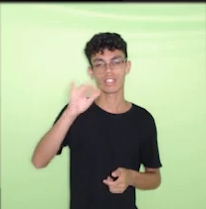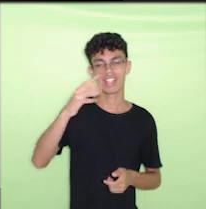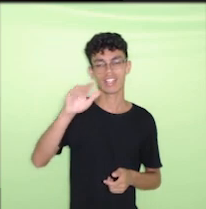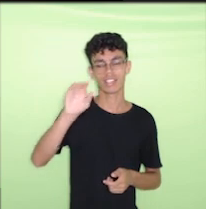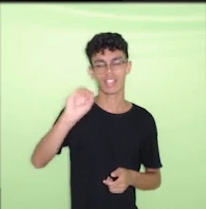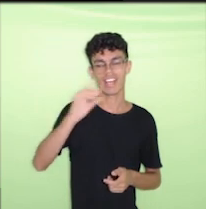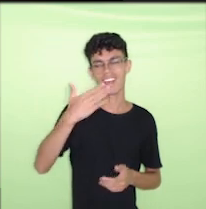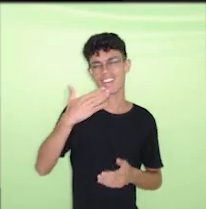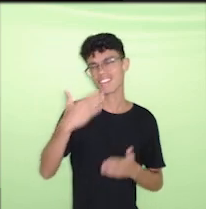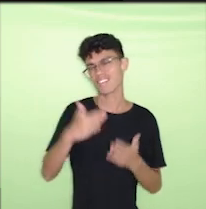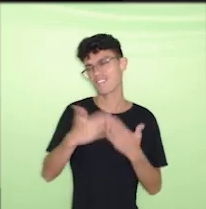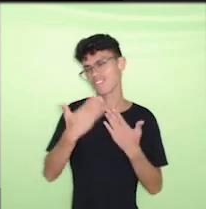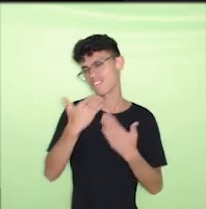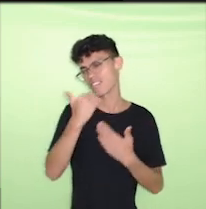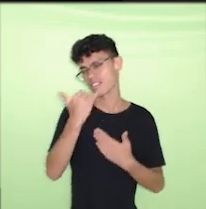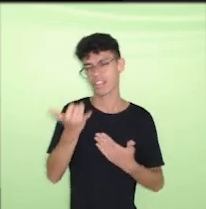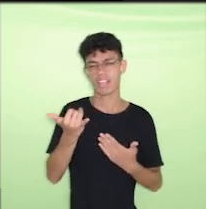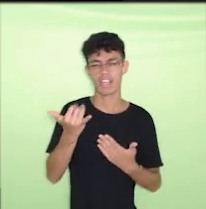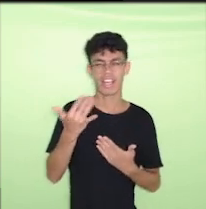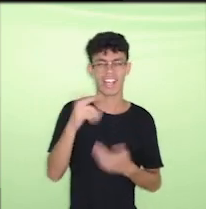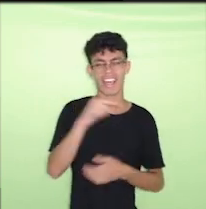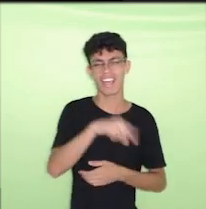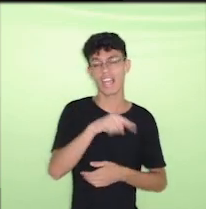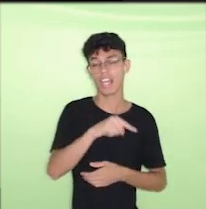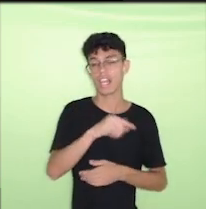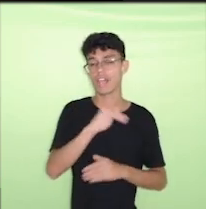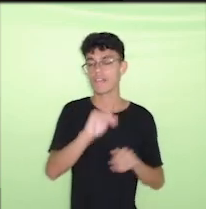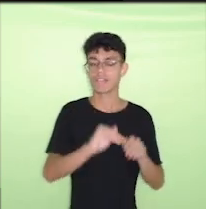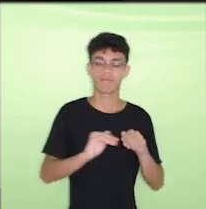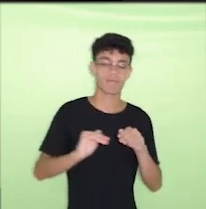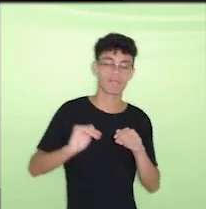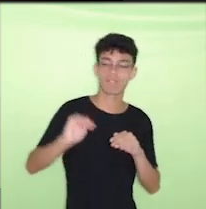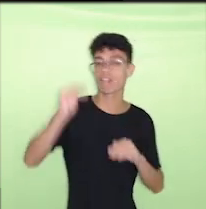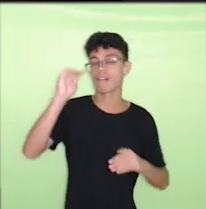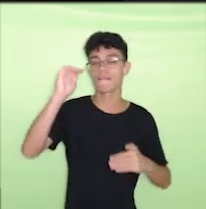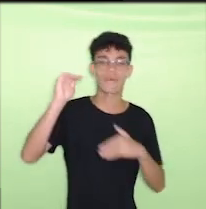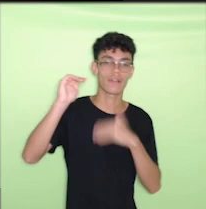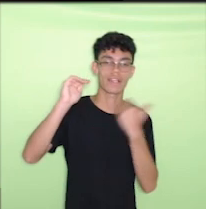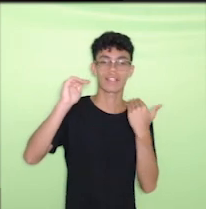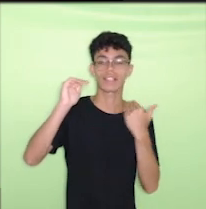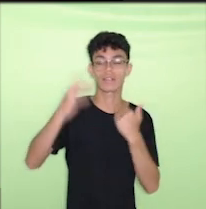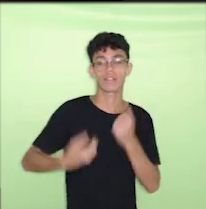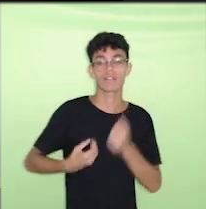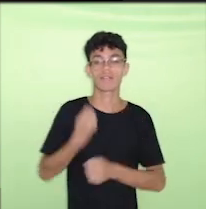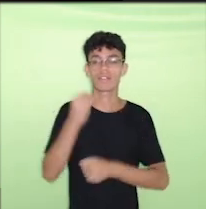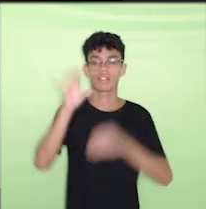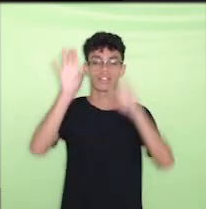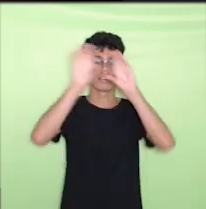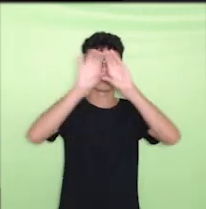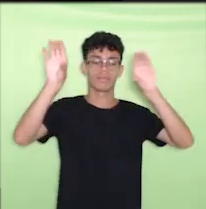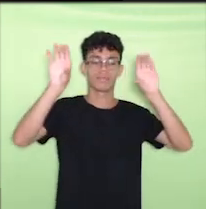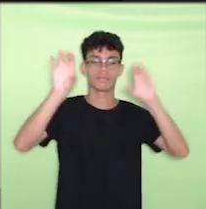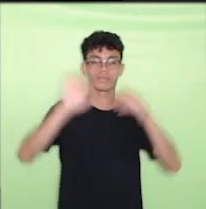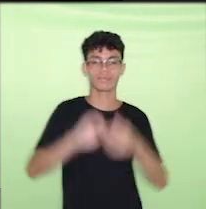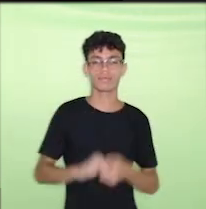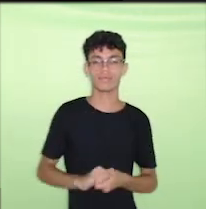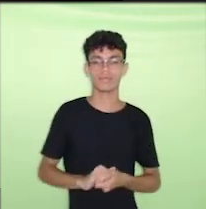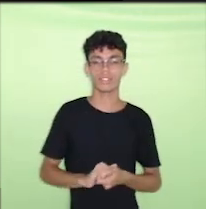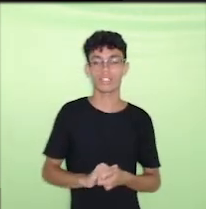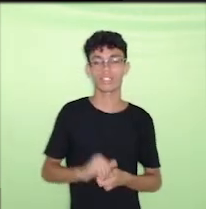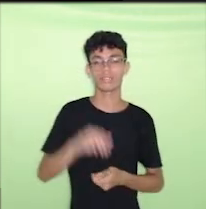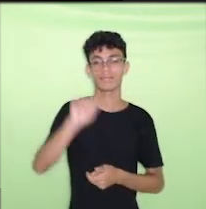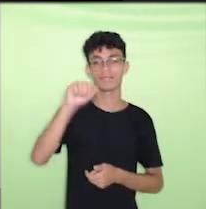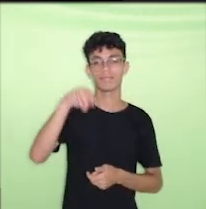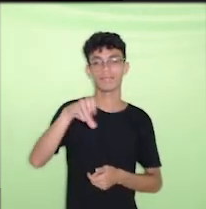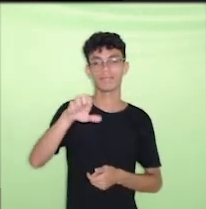favor, superintendente, aí sim é que ela pode subir aos céus. Ah, que tolices. Moça